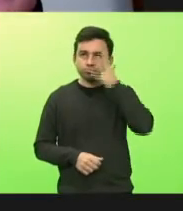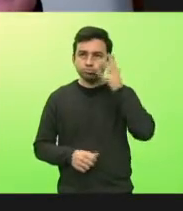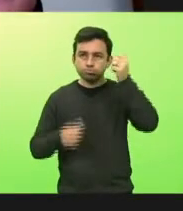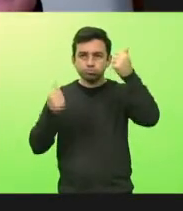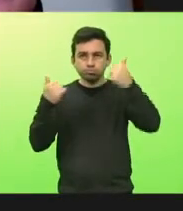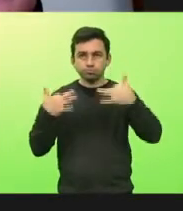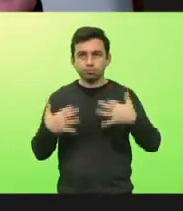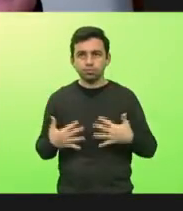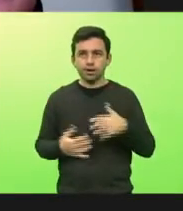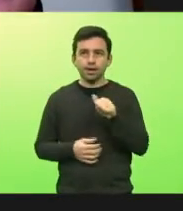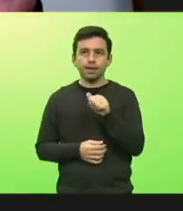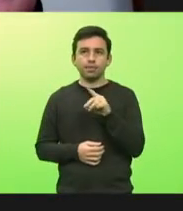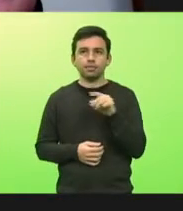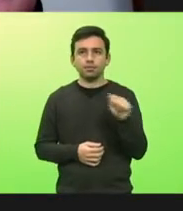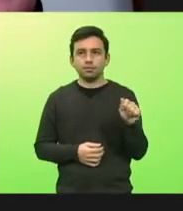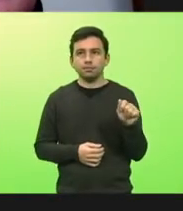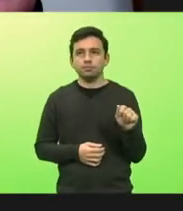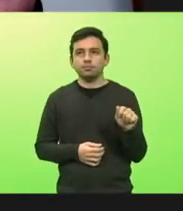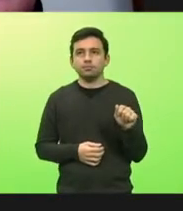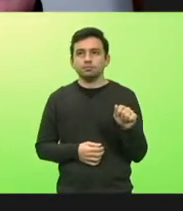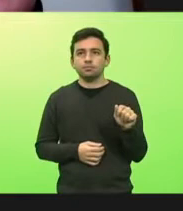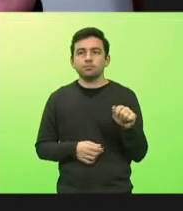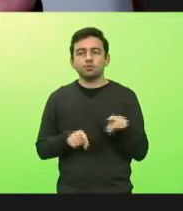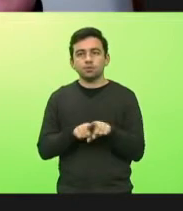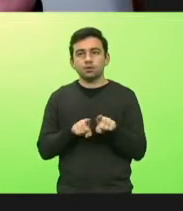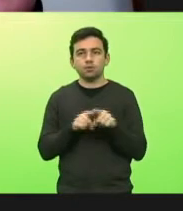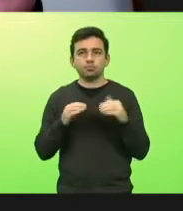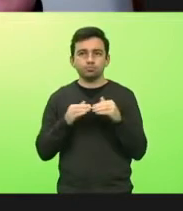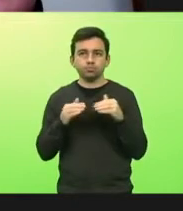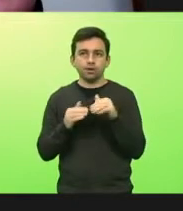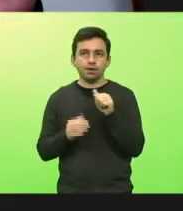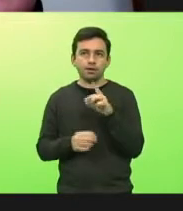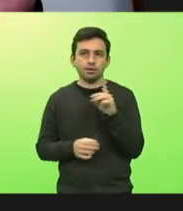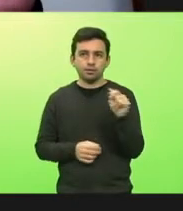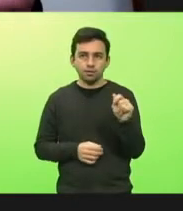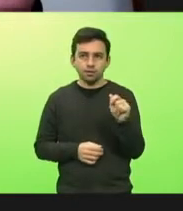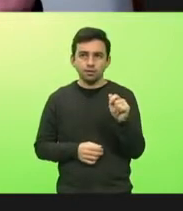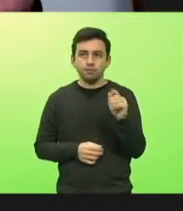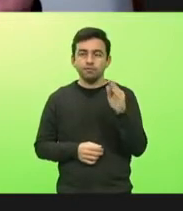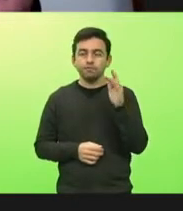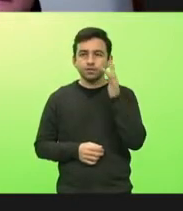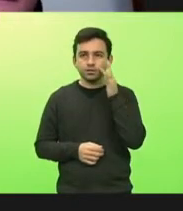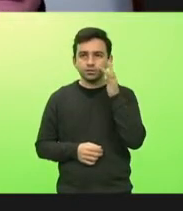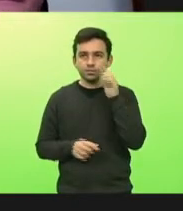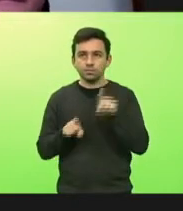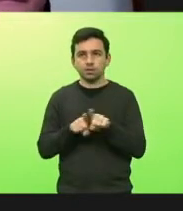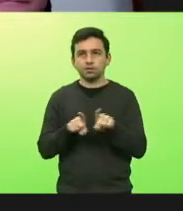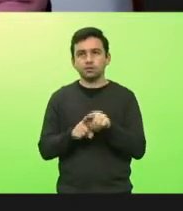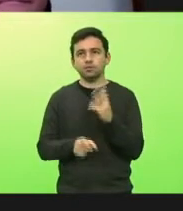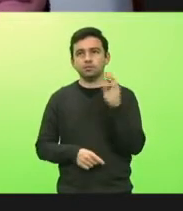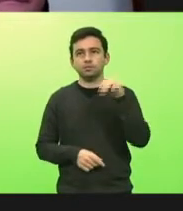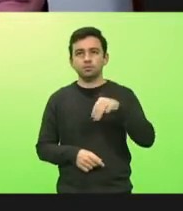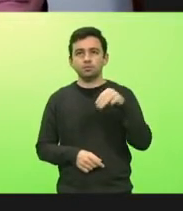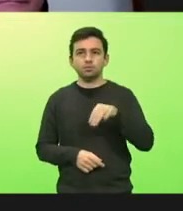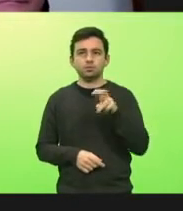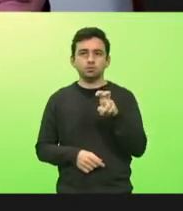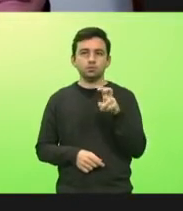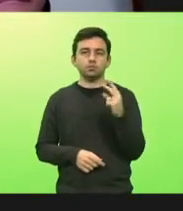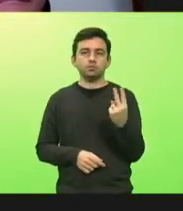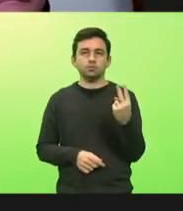depois, com a gentileza e a concordância da deputada Ada, deputado Fernando Crelli usará 3 minutos e 52